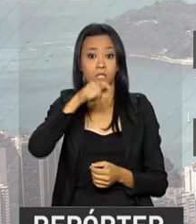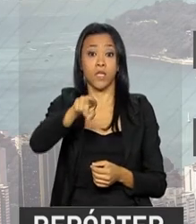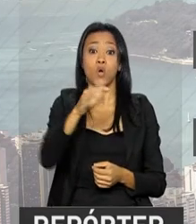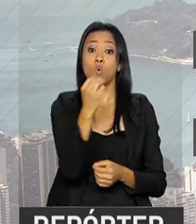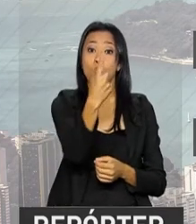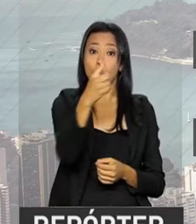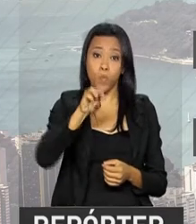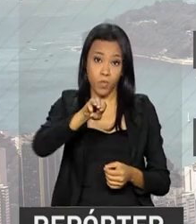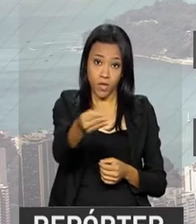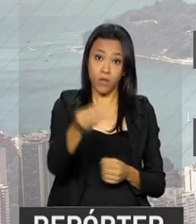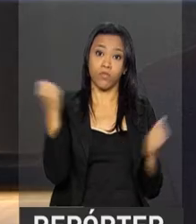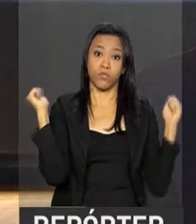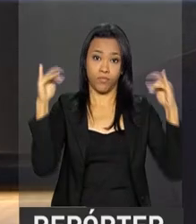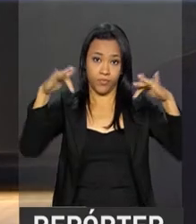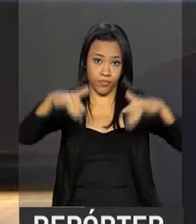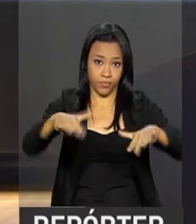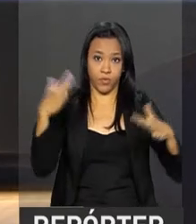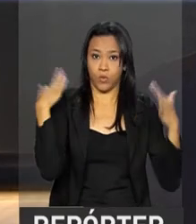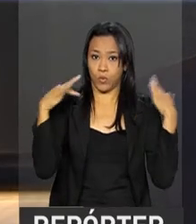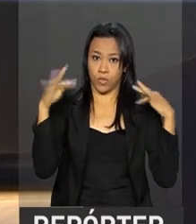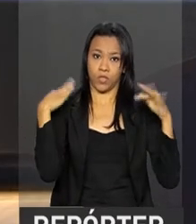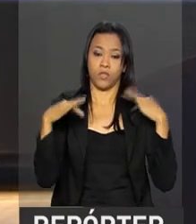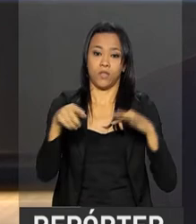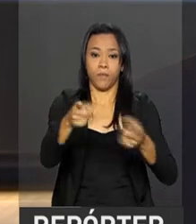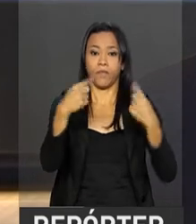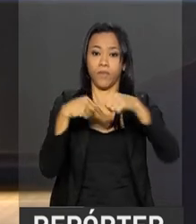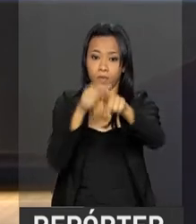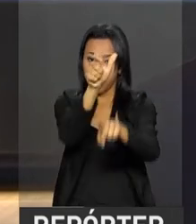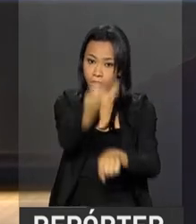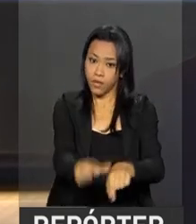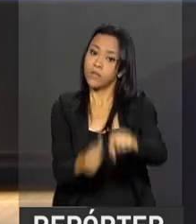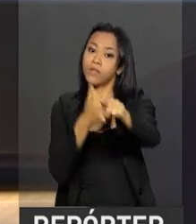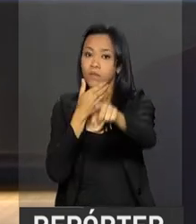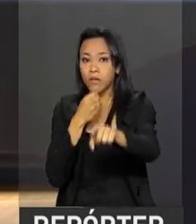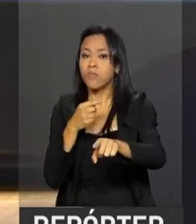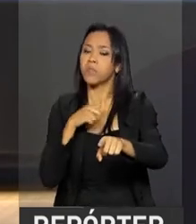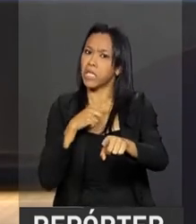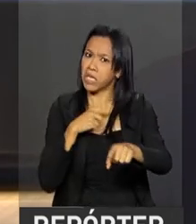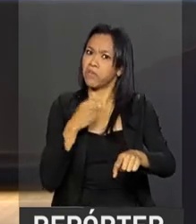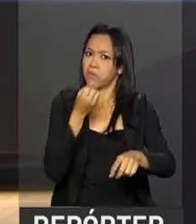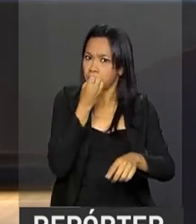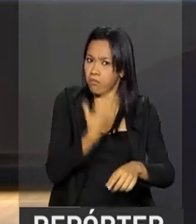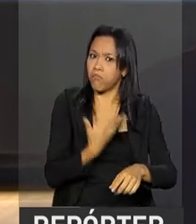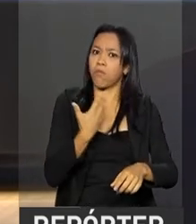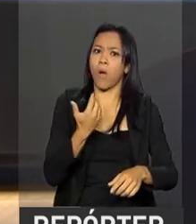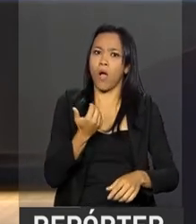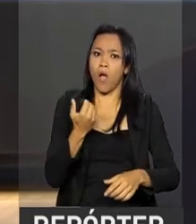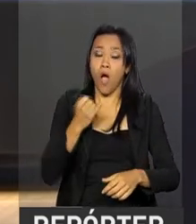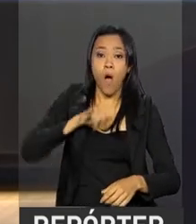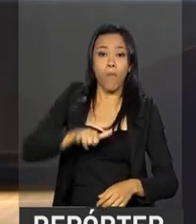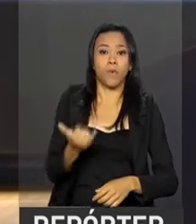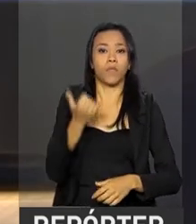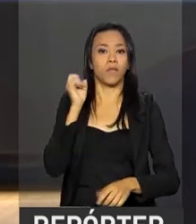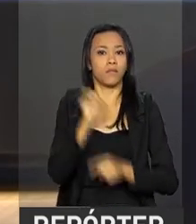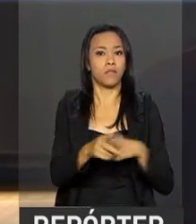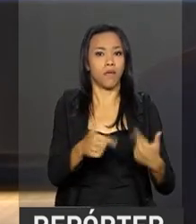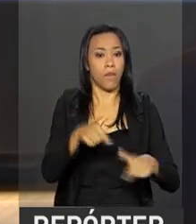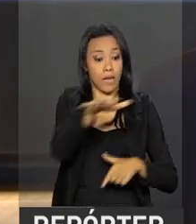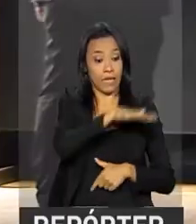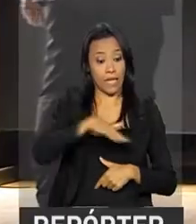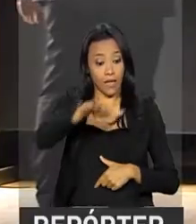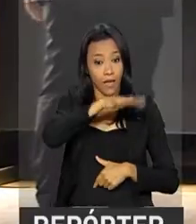um milhão de turistas federico também foi beneficiado com as olimpíadas a oportunidade de trabalho na área de relações públicas